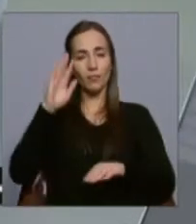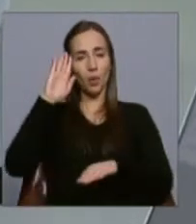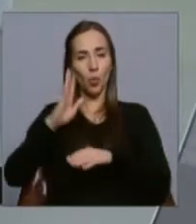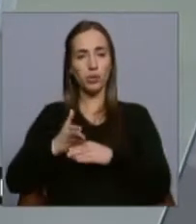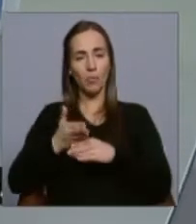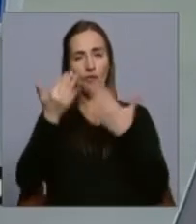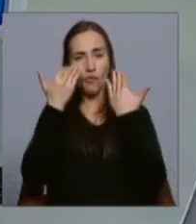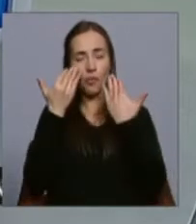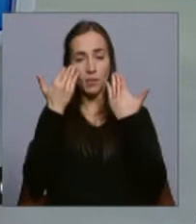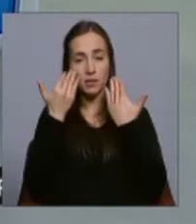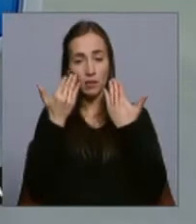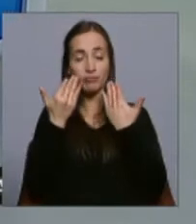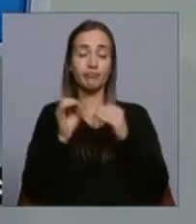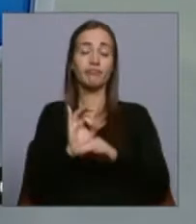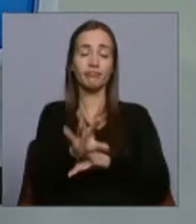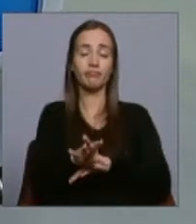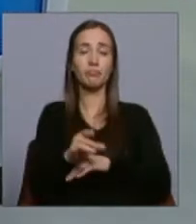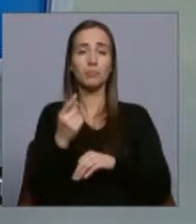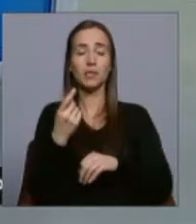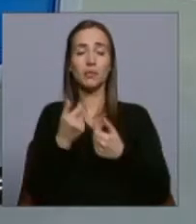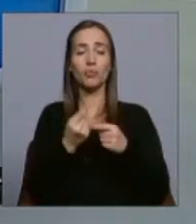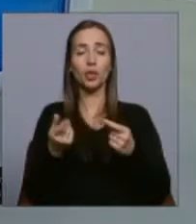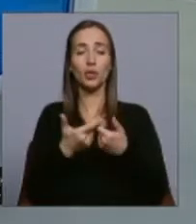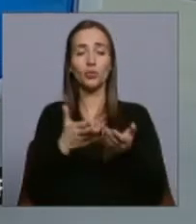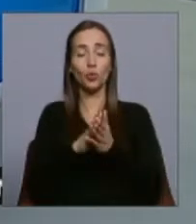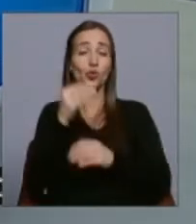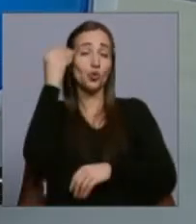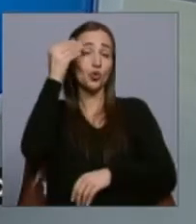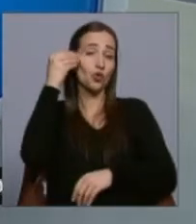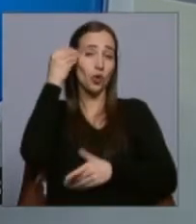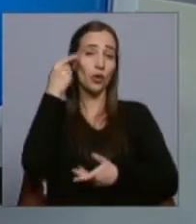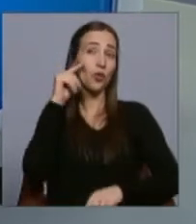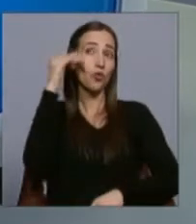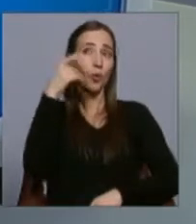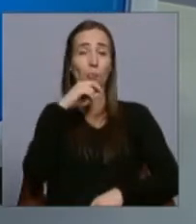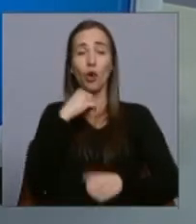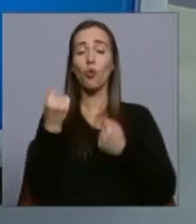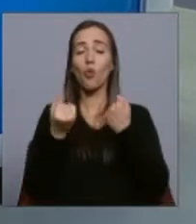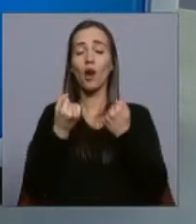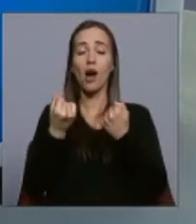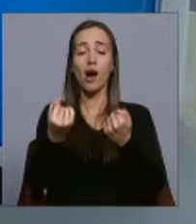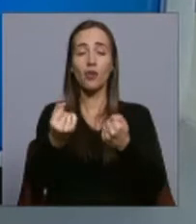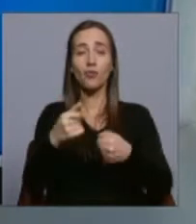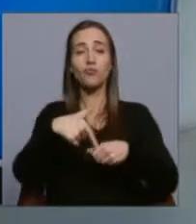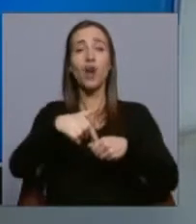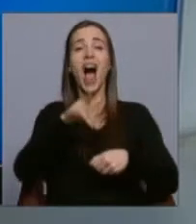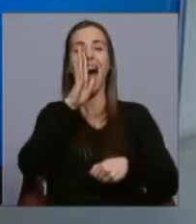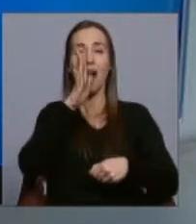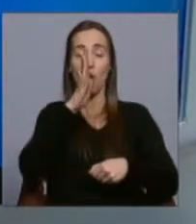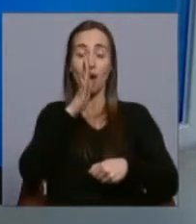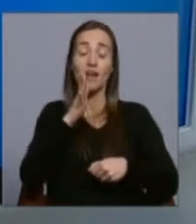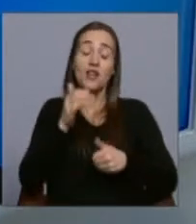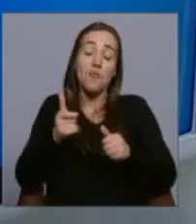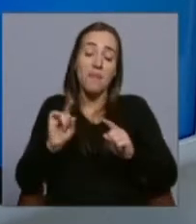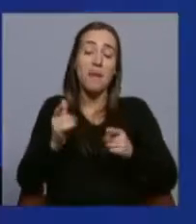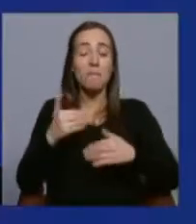e esta não podia faltar, porque todos sonham em um dia poder ter um carro movido à água. Não é bem o caso, mas a propulsão à água está a ser testada,